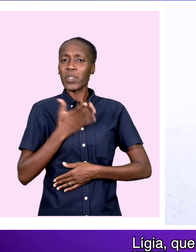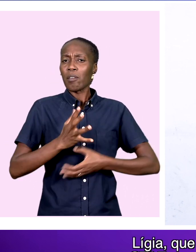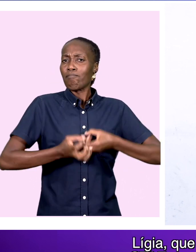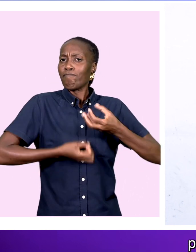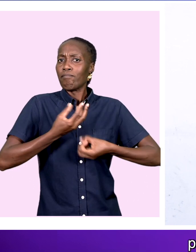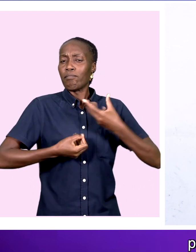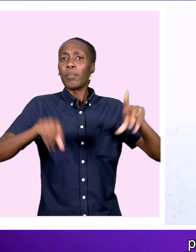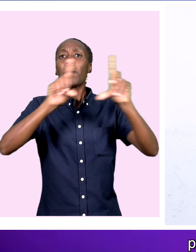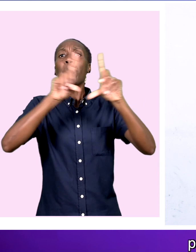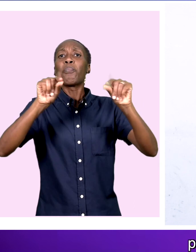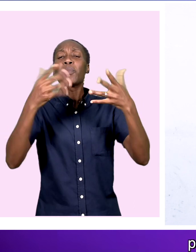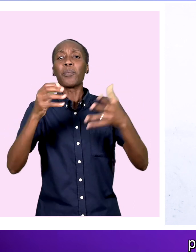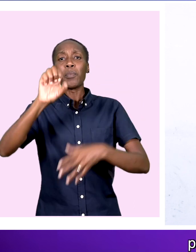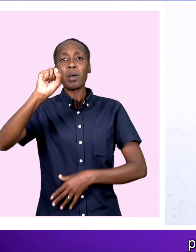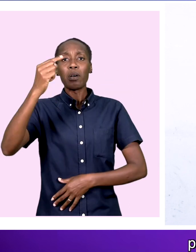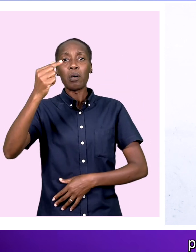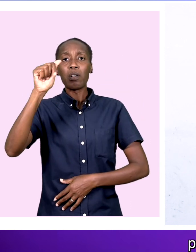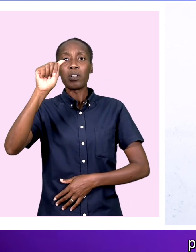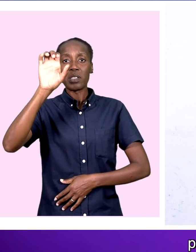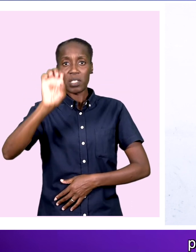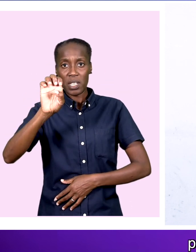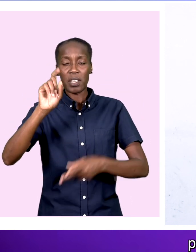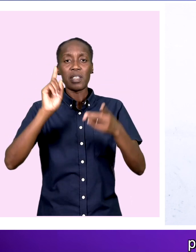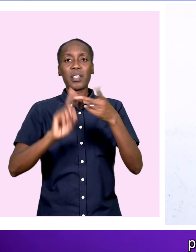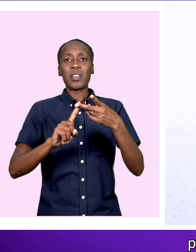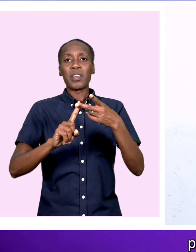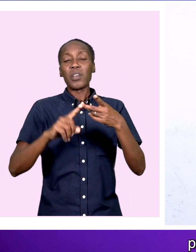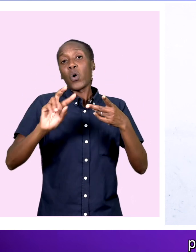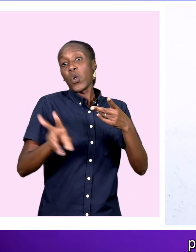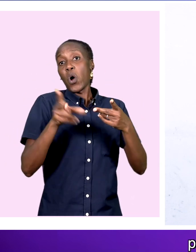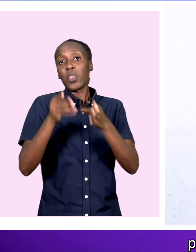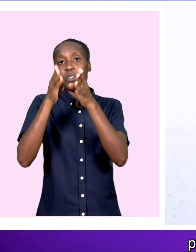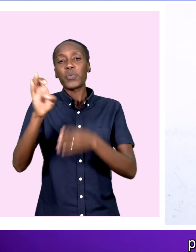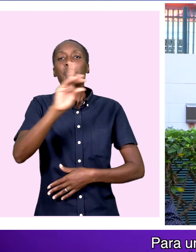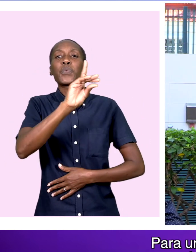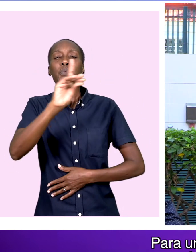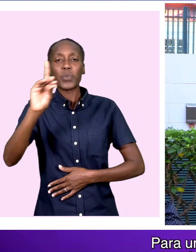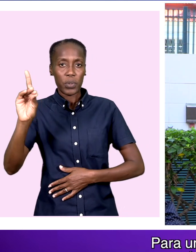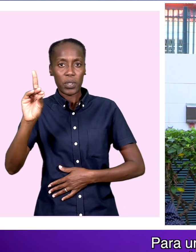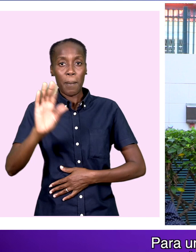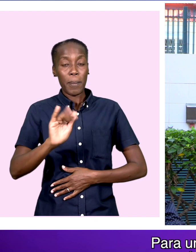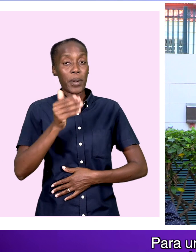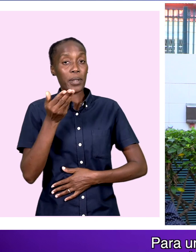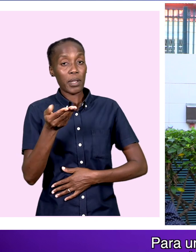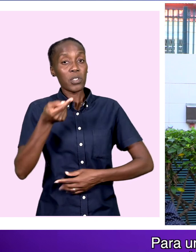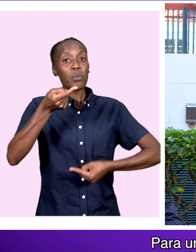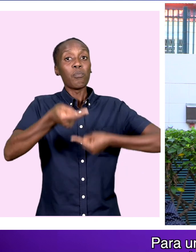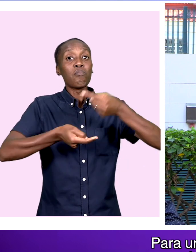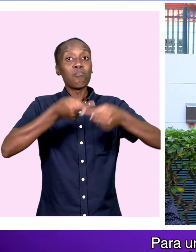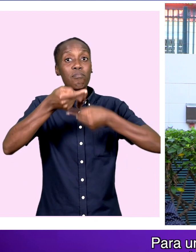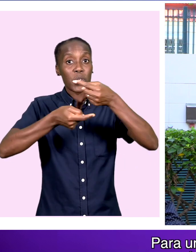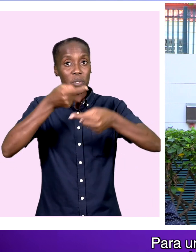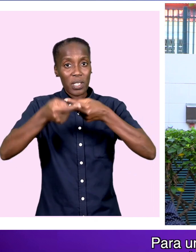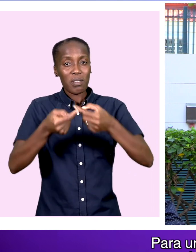com deficiência, para que este processo seja mais inclusivo possível? Para uma melhor adesão